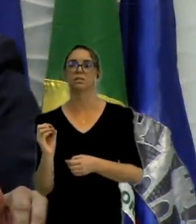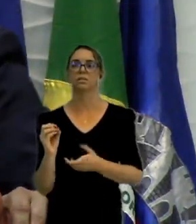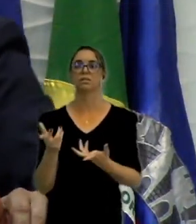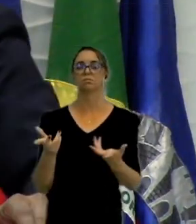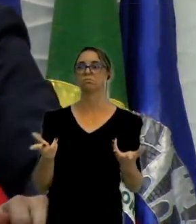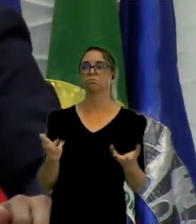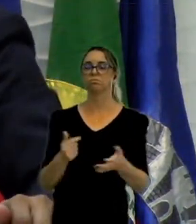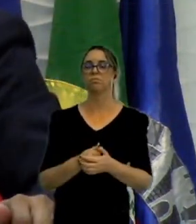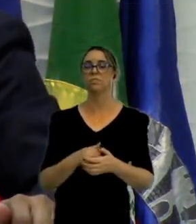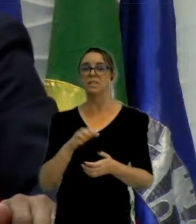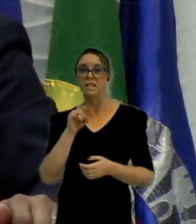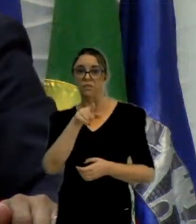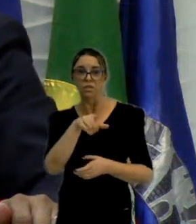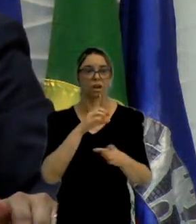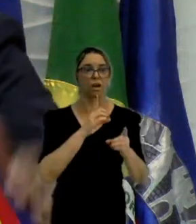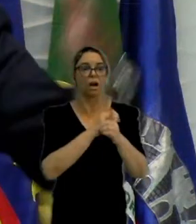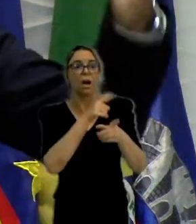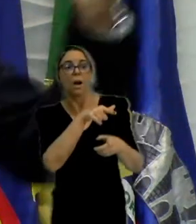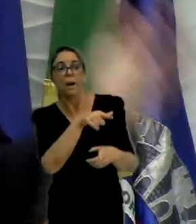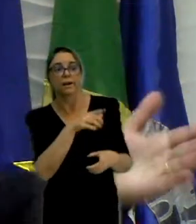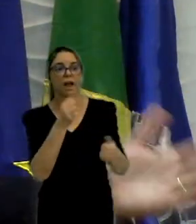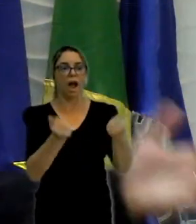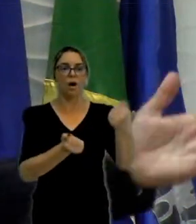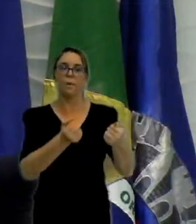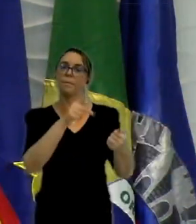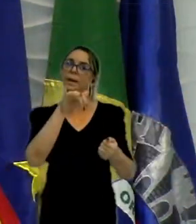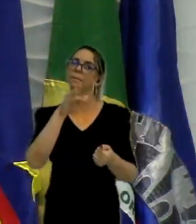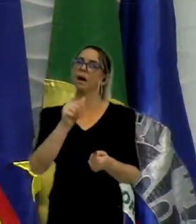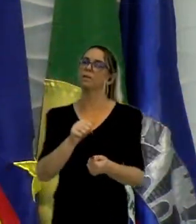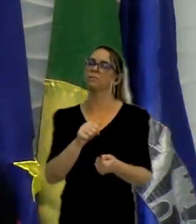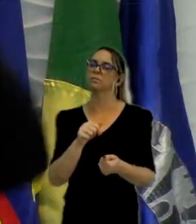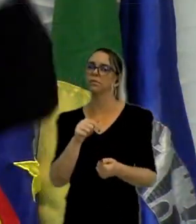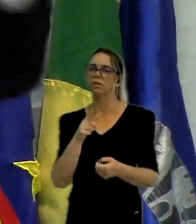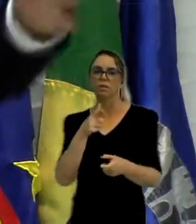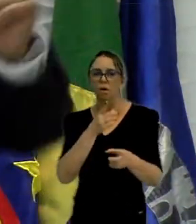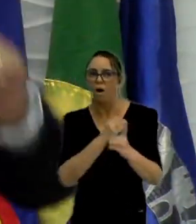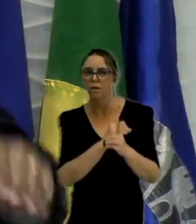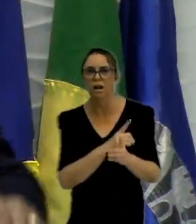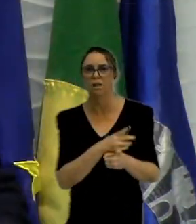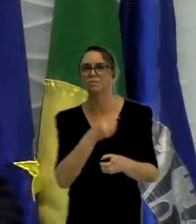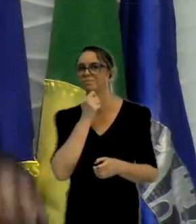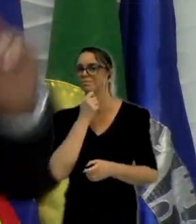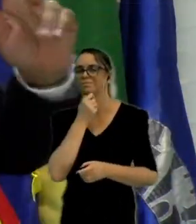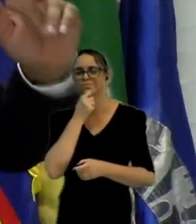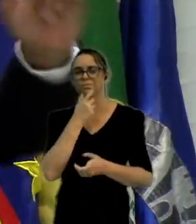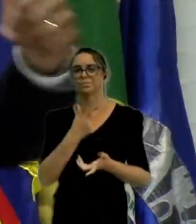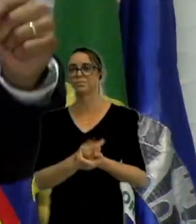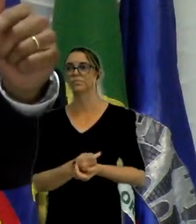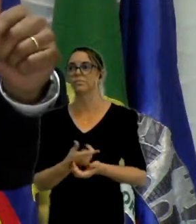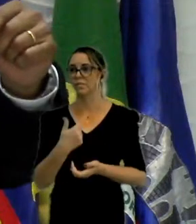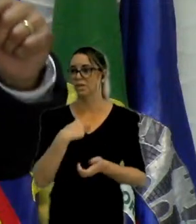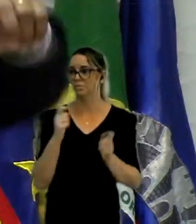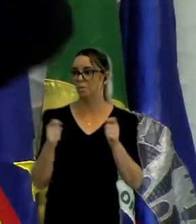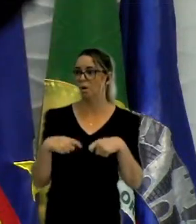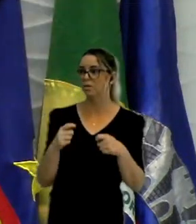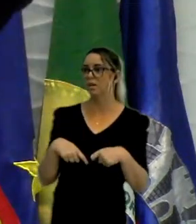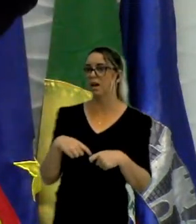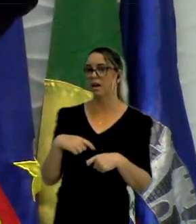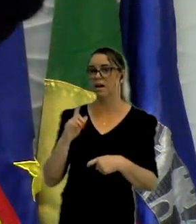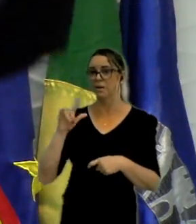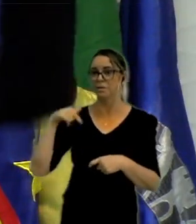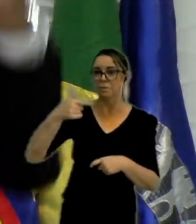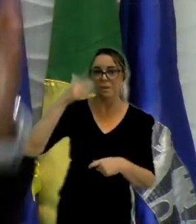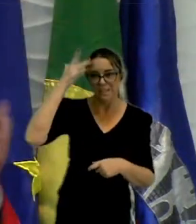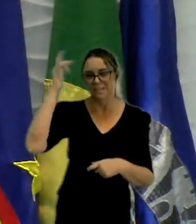você achar um caminhão pipa, que não tem como você achar, liga para um pipeiro e diz, olha, eu só posso botar amanhã, no dia,